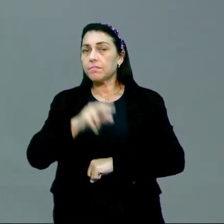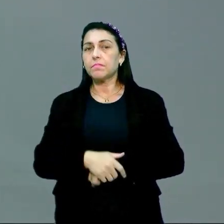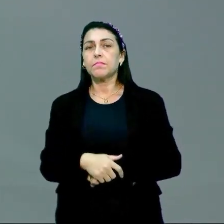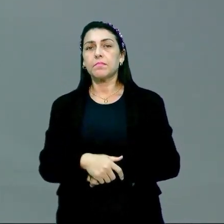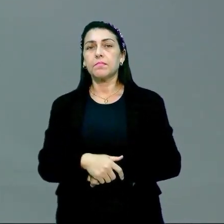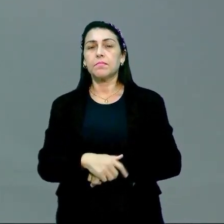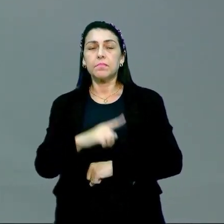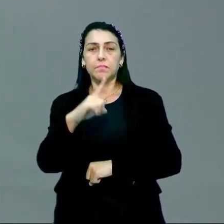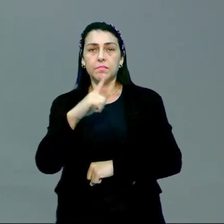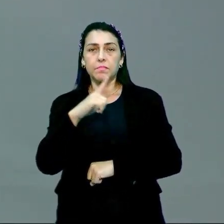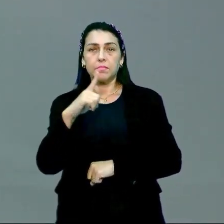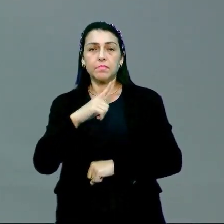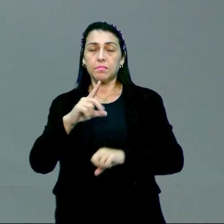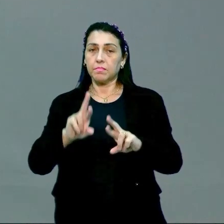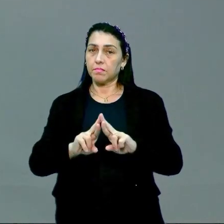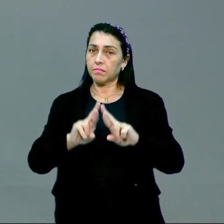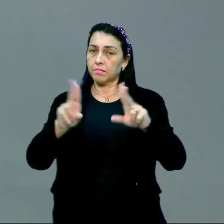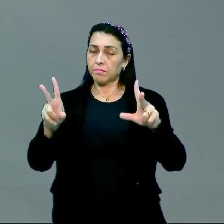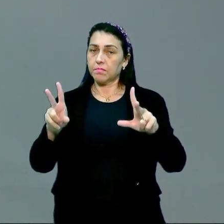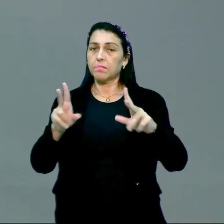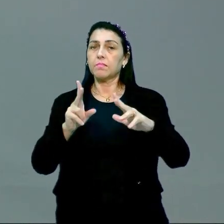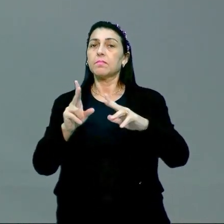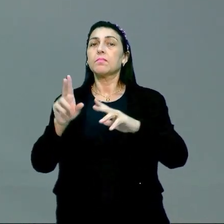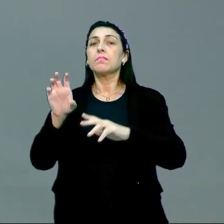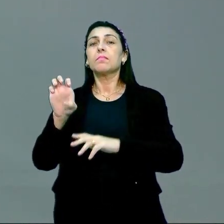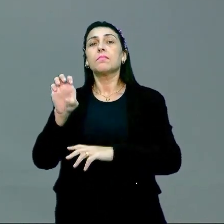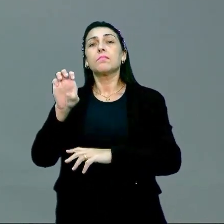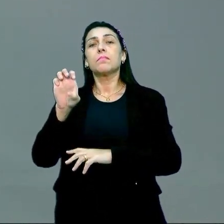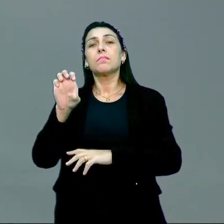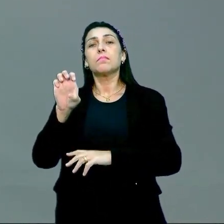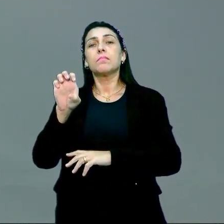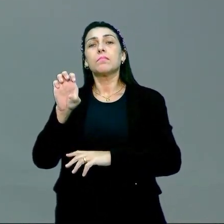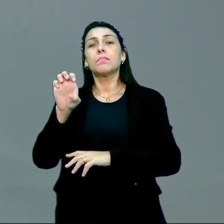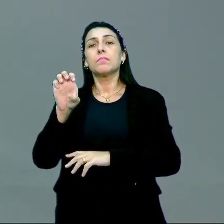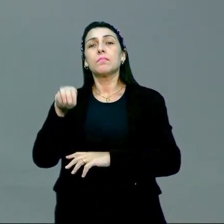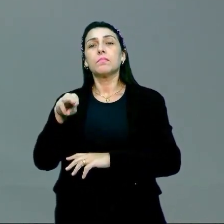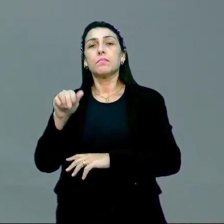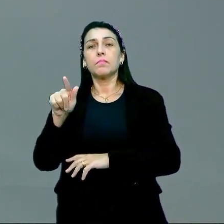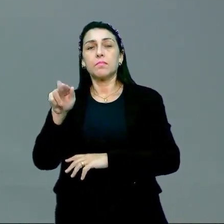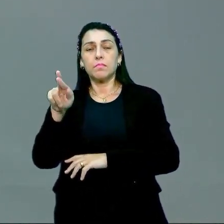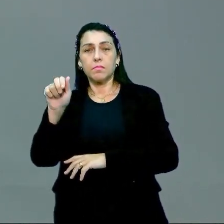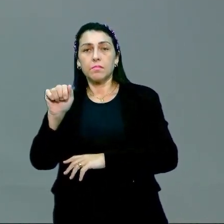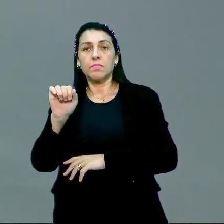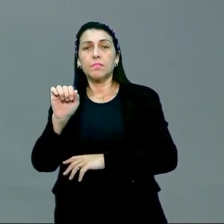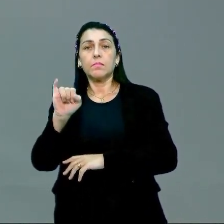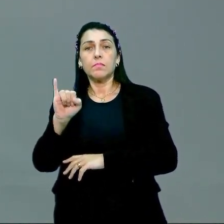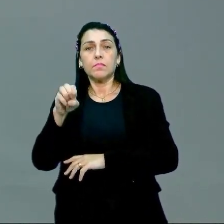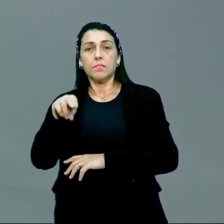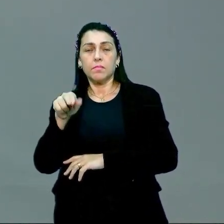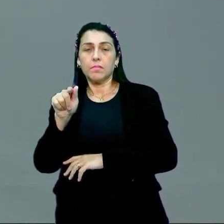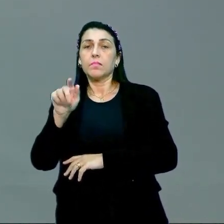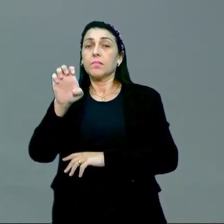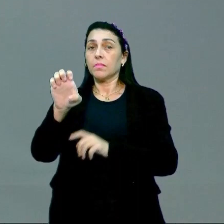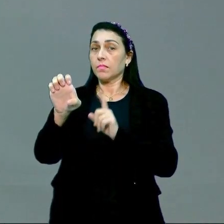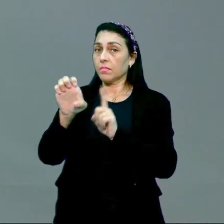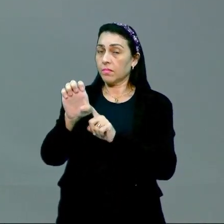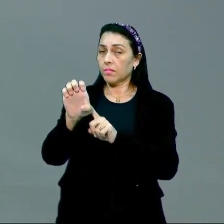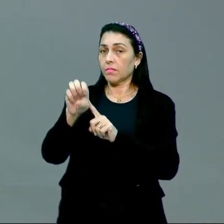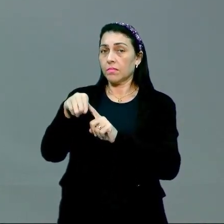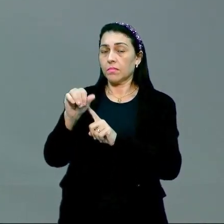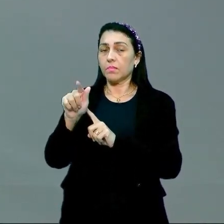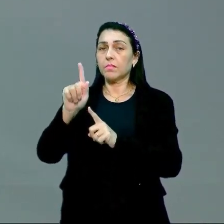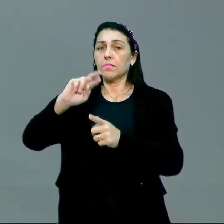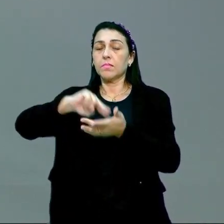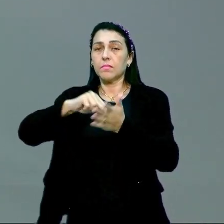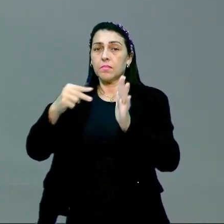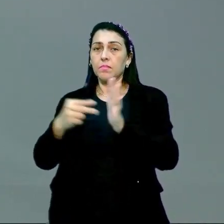que existe uma diferença entre emigrar e imigrar, né? Na verdade, a gente recapitula. Emigrar com E